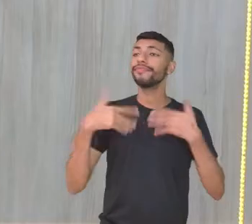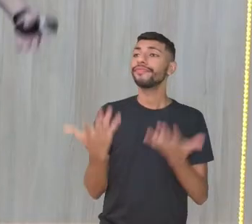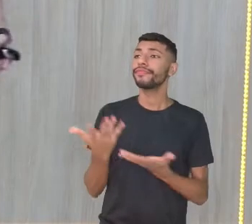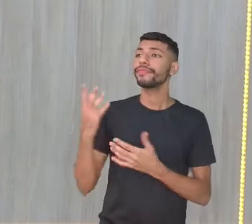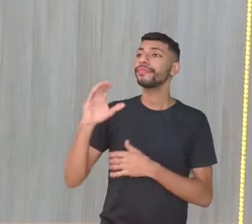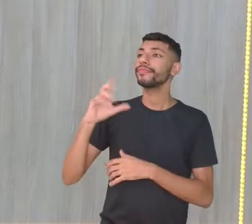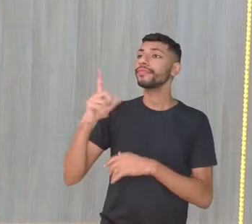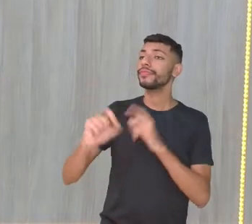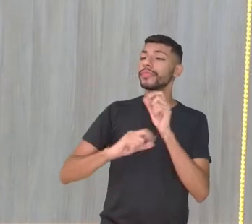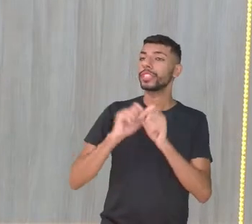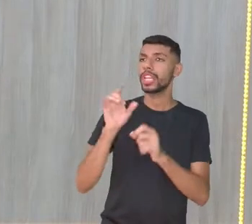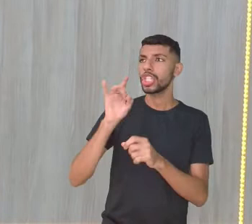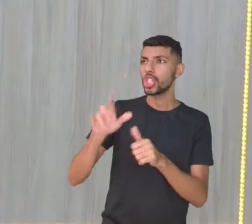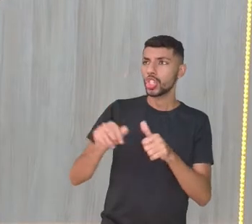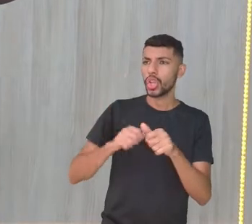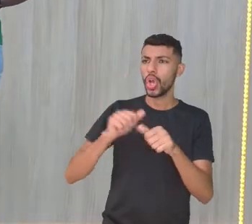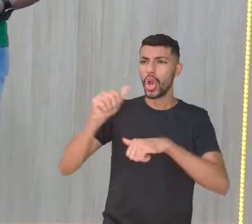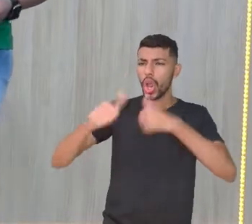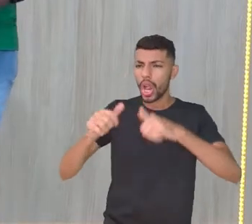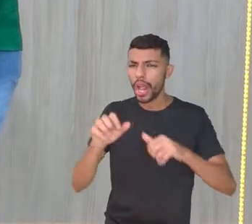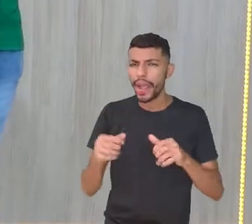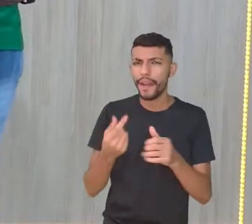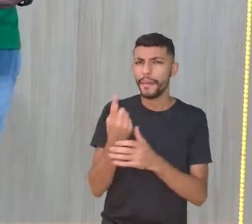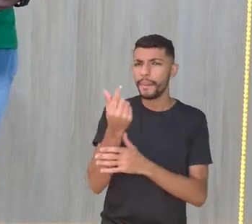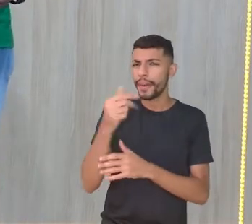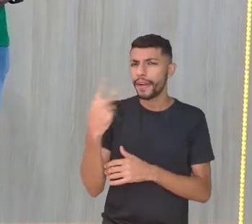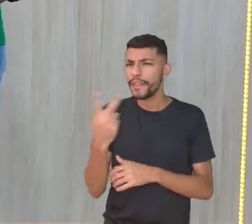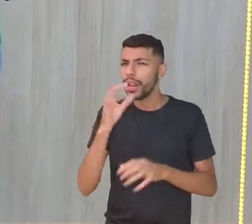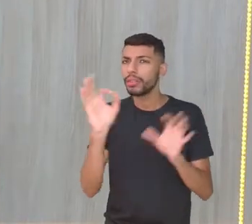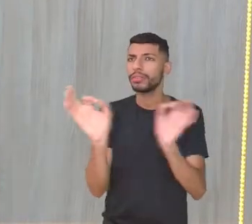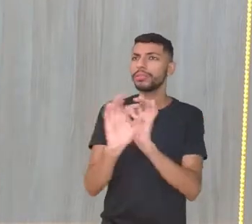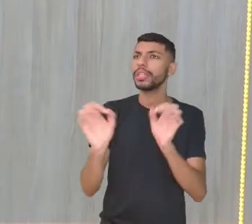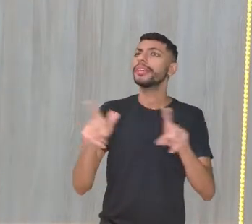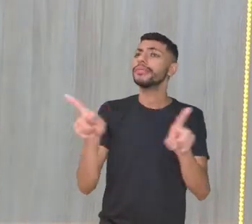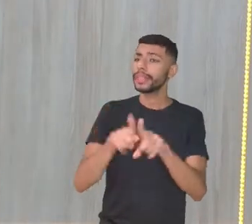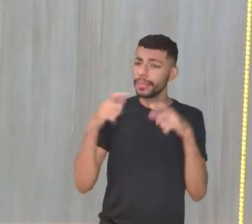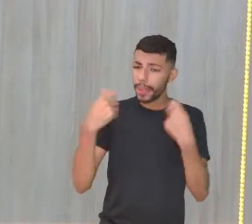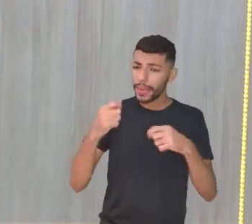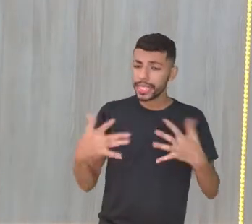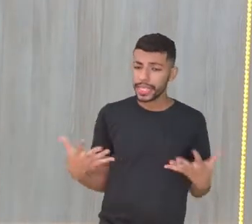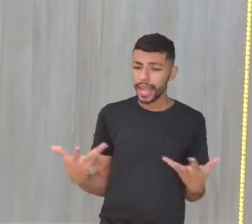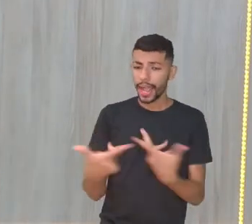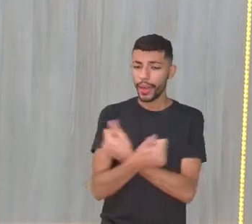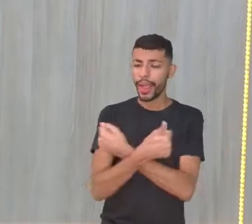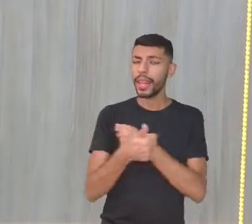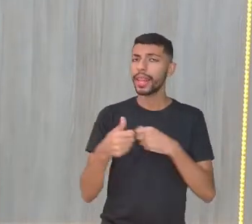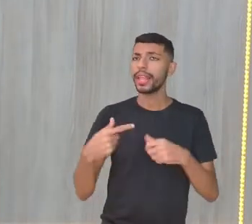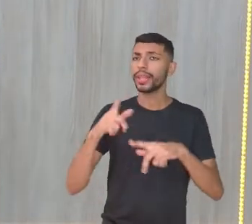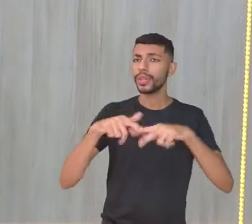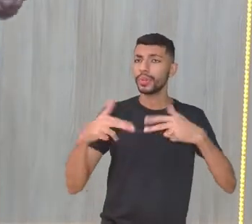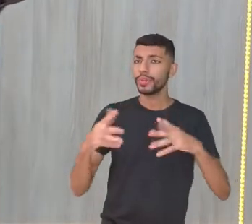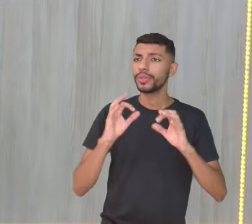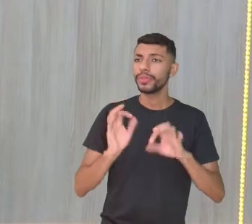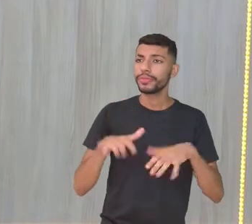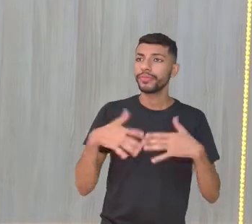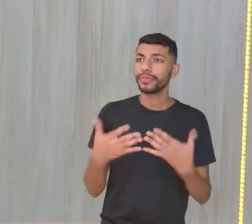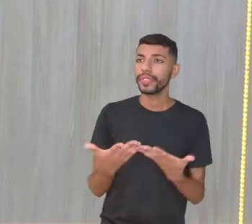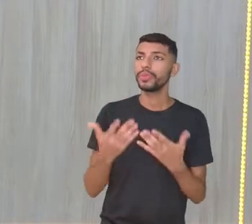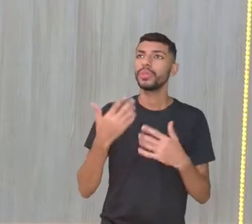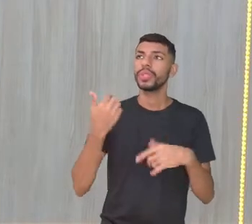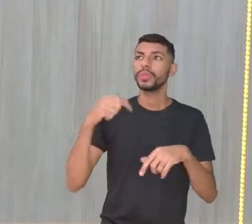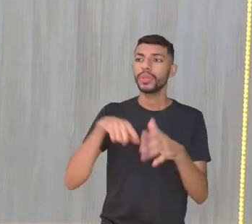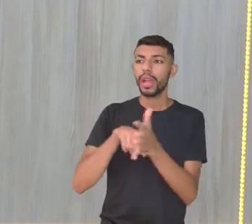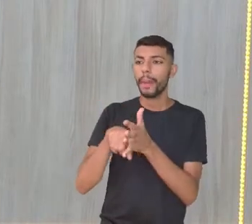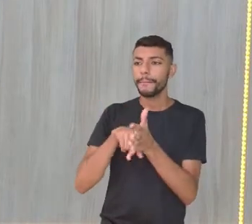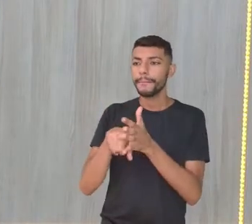ela não analisa só o preço, ela analisa também a qualidade do produto. Então, quando ela vai fazer a pesquisa lá nos mercados, né,